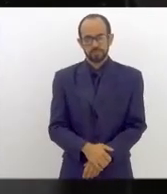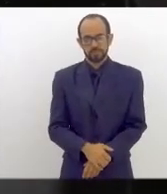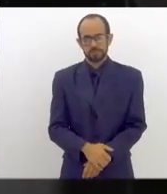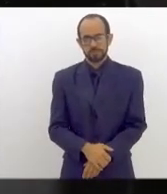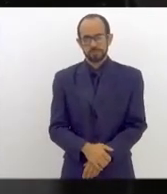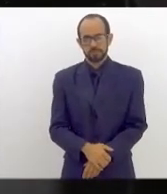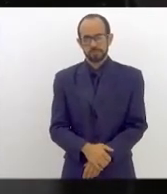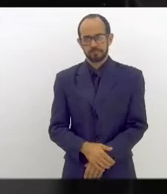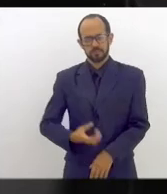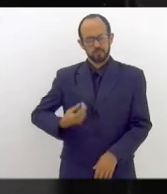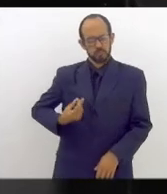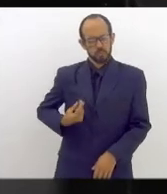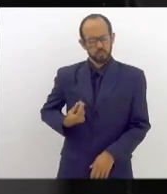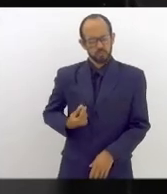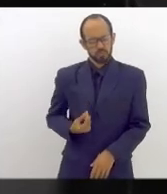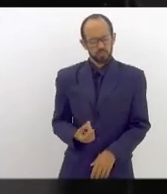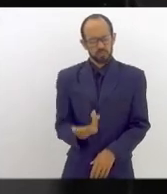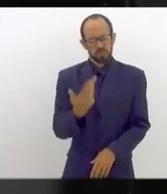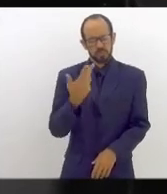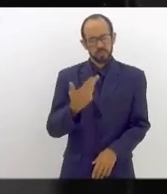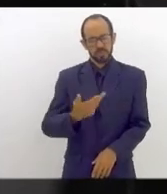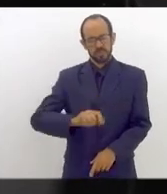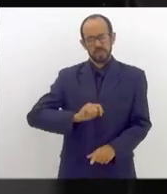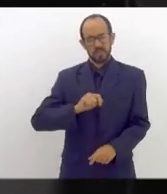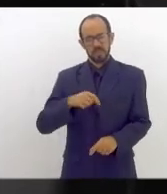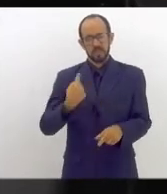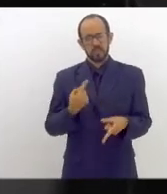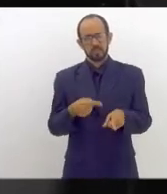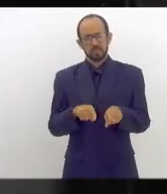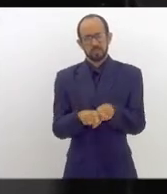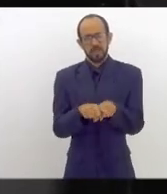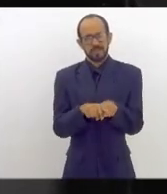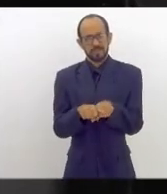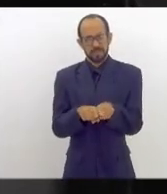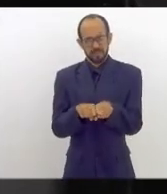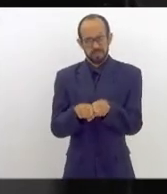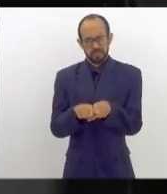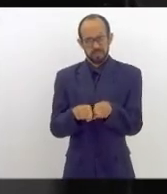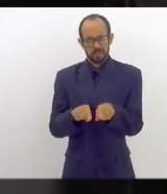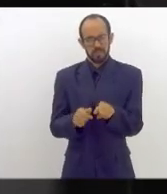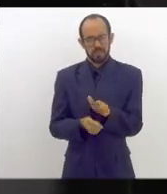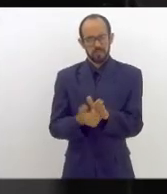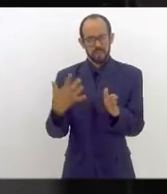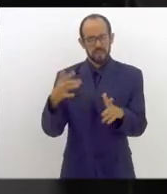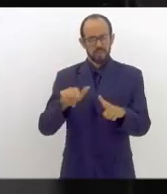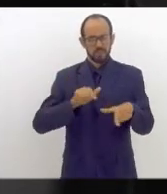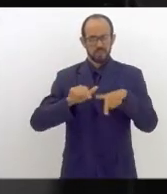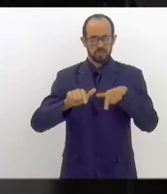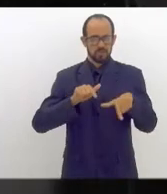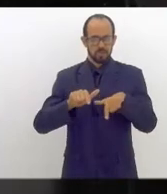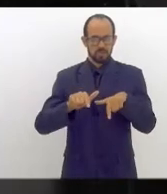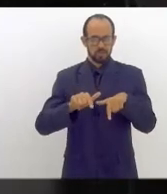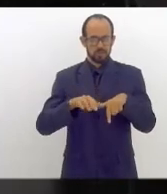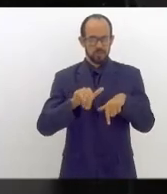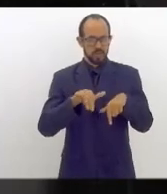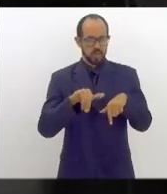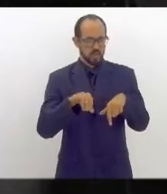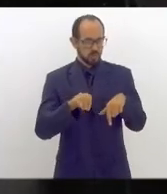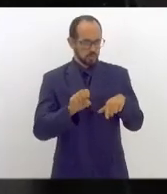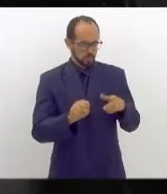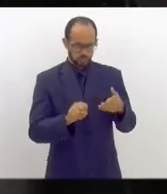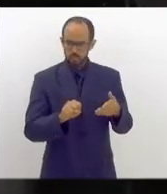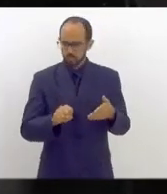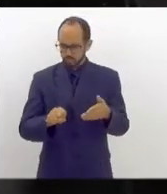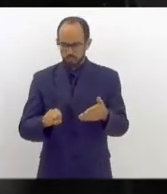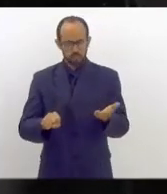de longa data nosso parceiro em várias atividades o Carlos me permita excelência